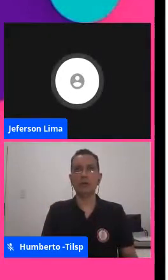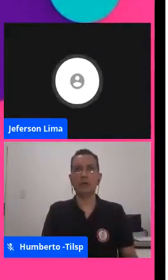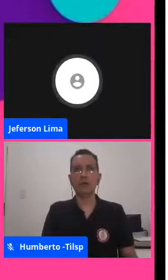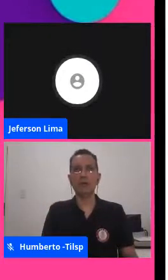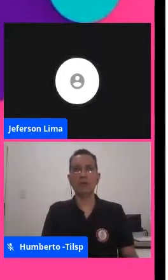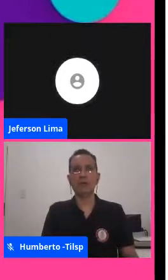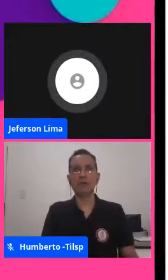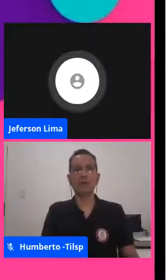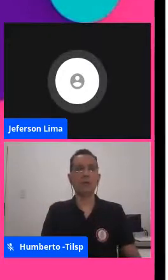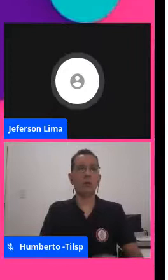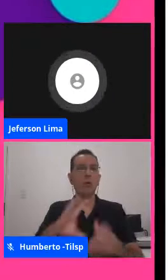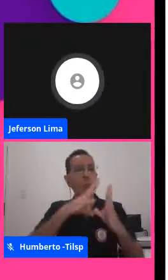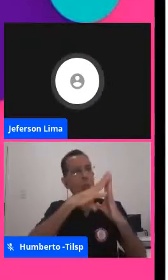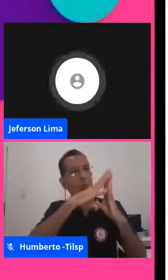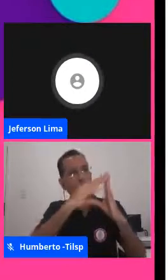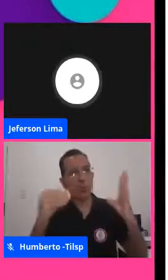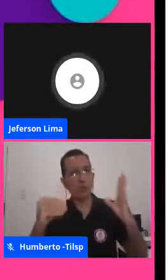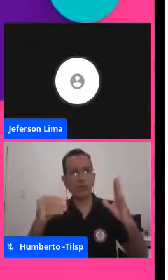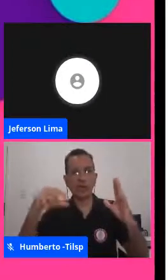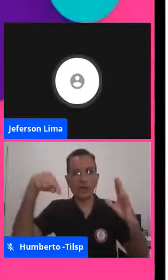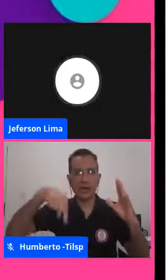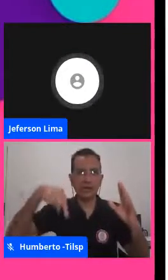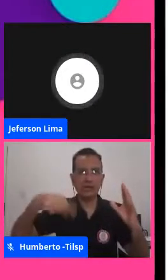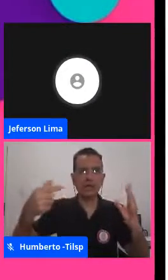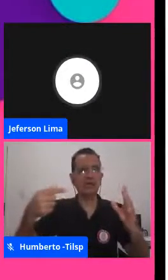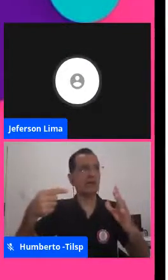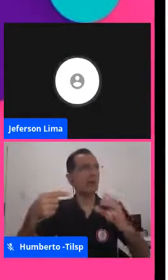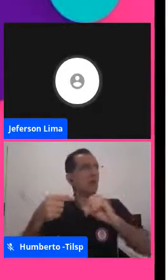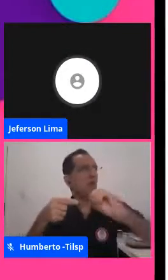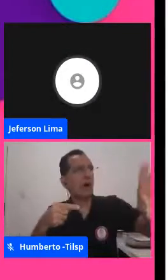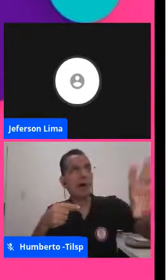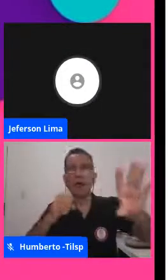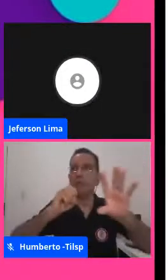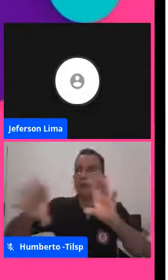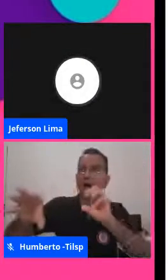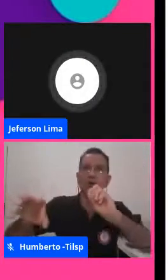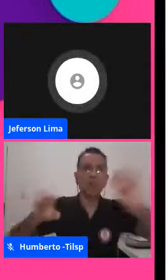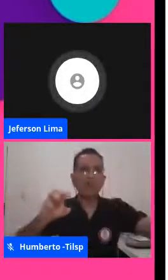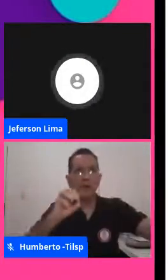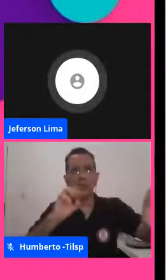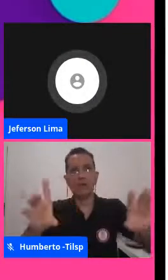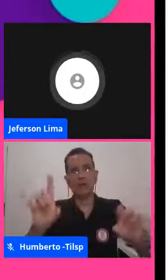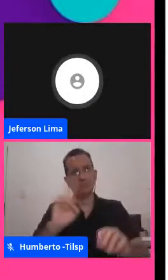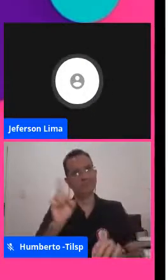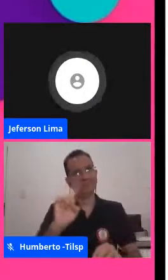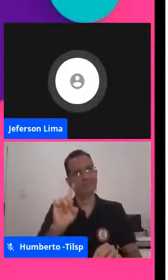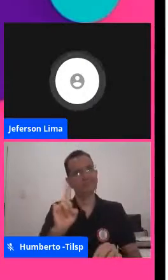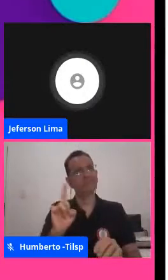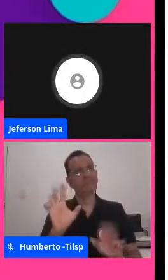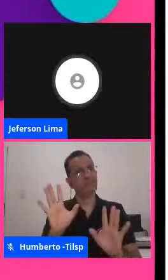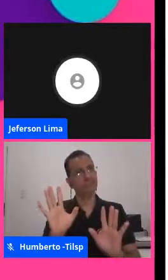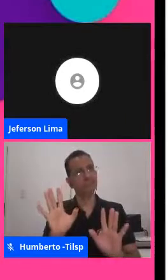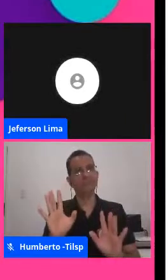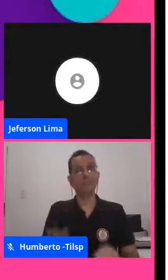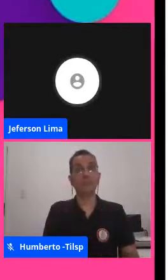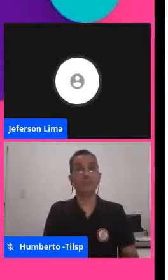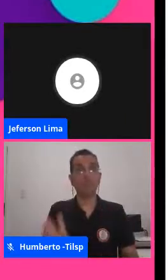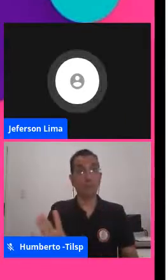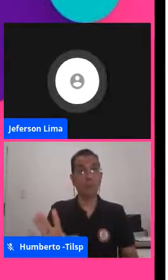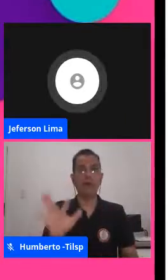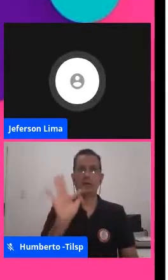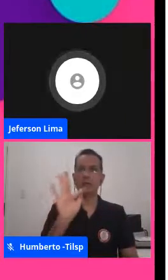esse modelo localmente tão facilmente, já que isso tudo roda dentro da infraestrutura da Google, o Firebase ele traz inúmeras vantagens aí